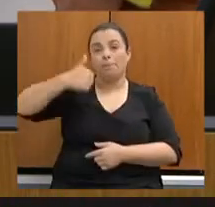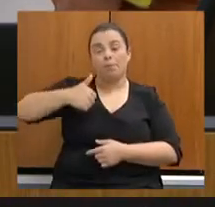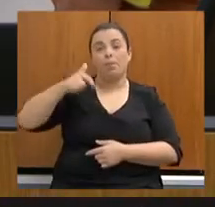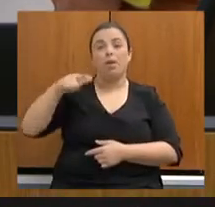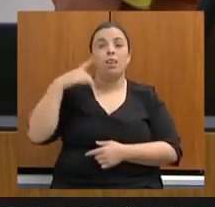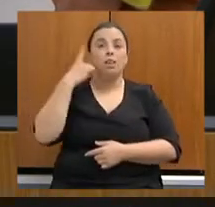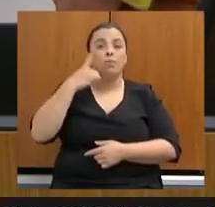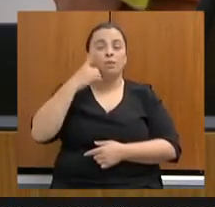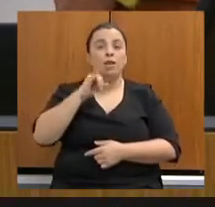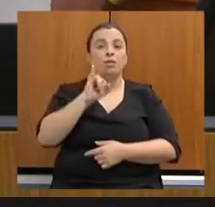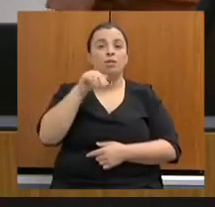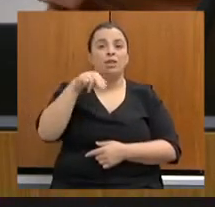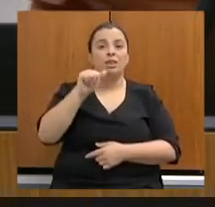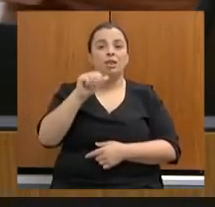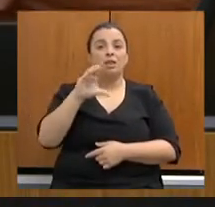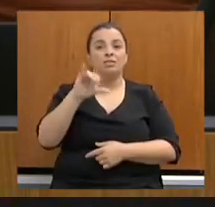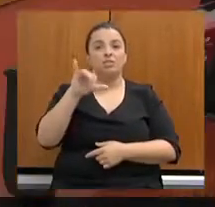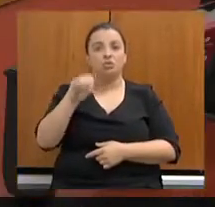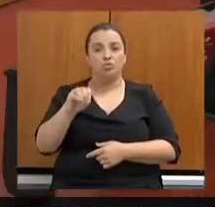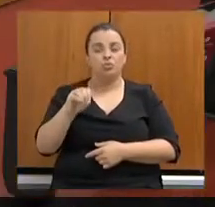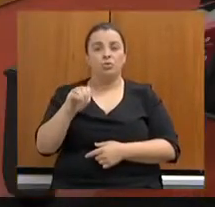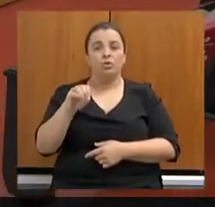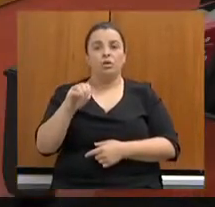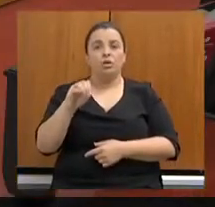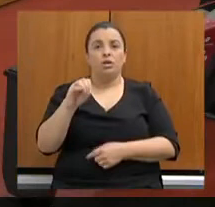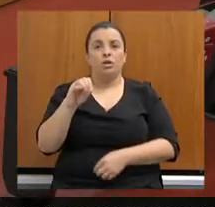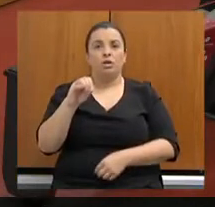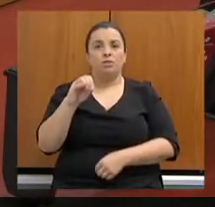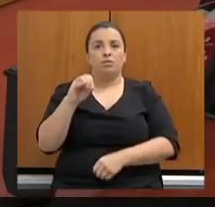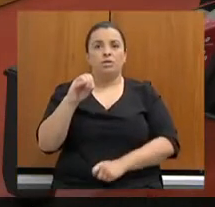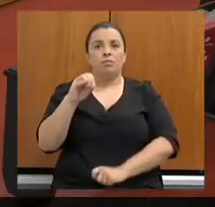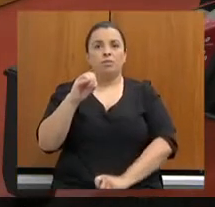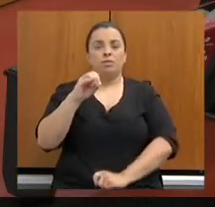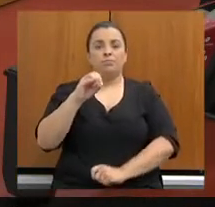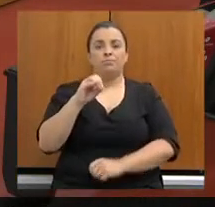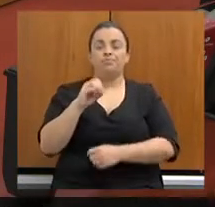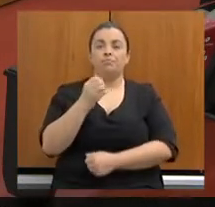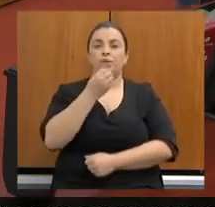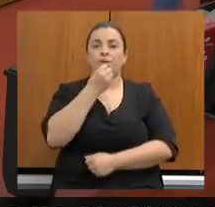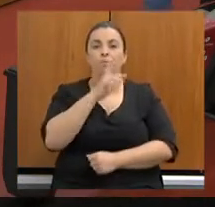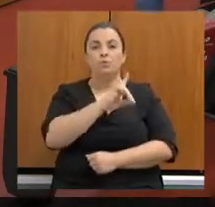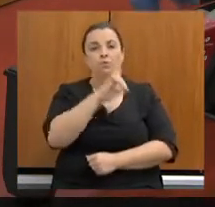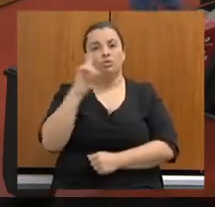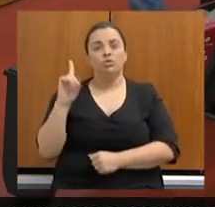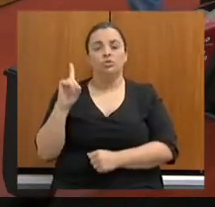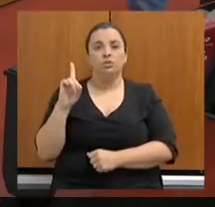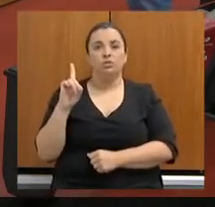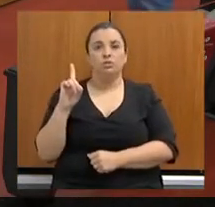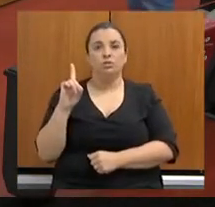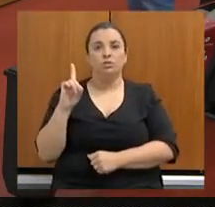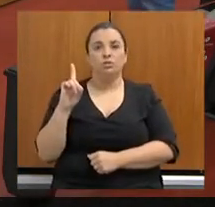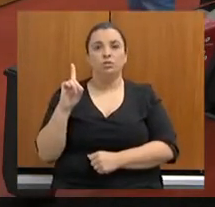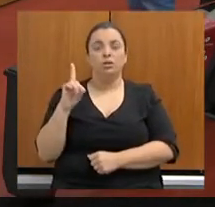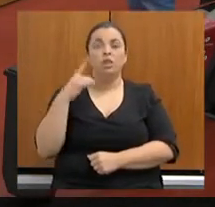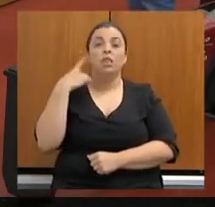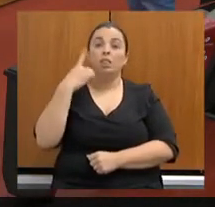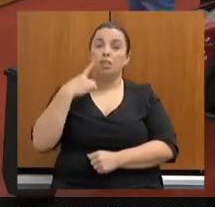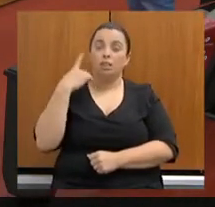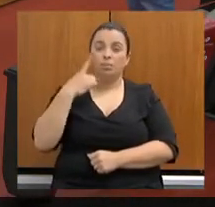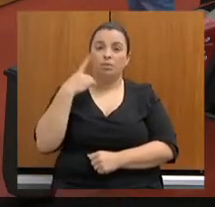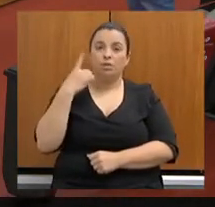Inácio Franco Oi bom dia Deputado